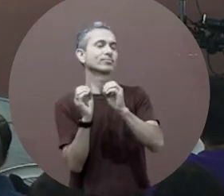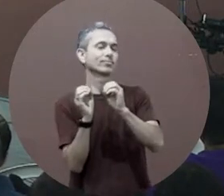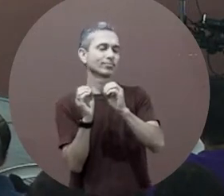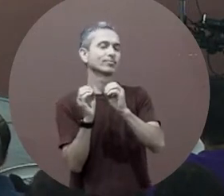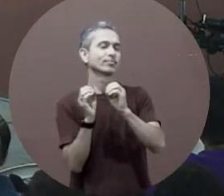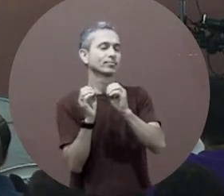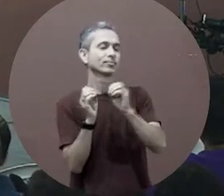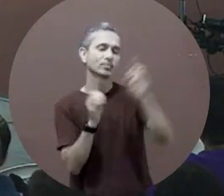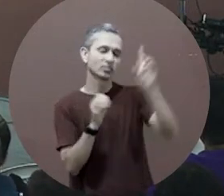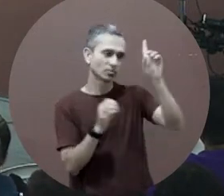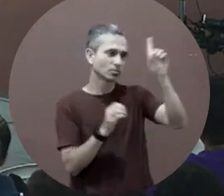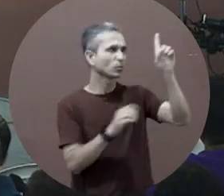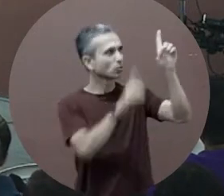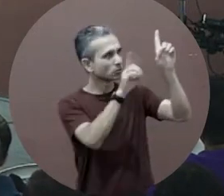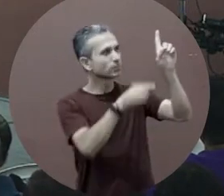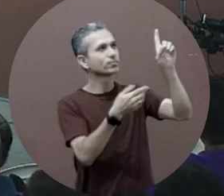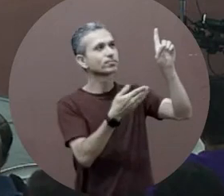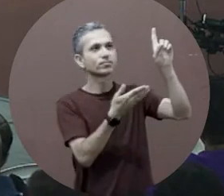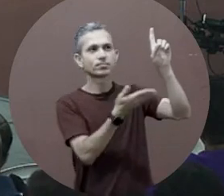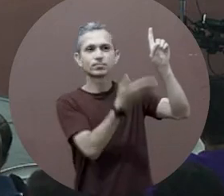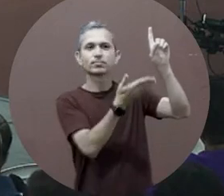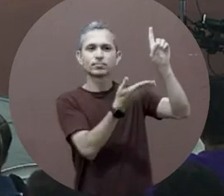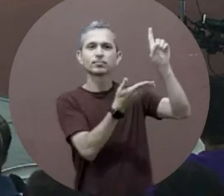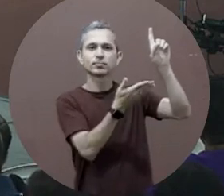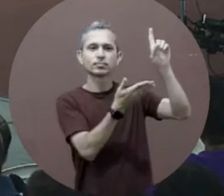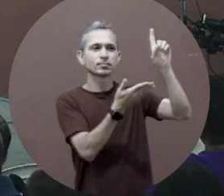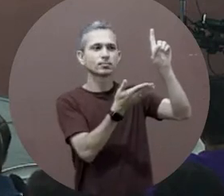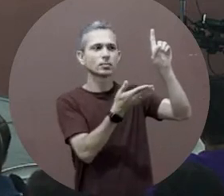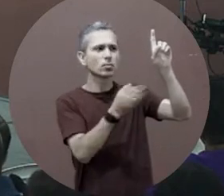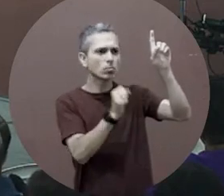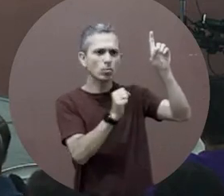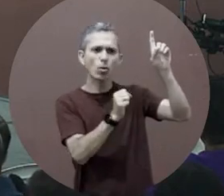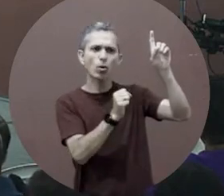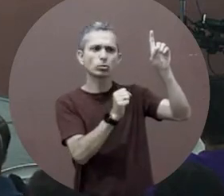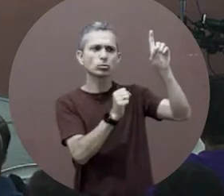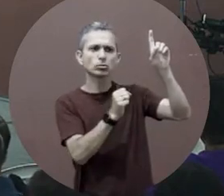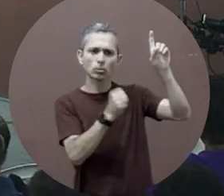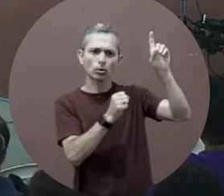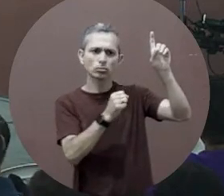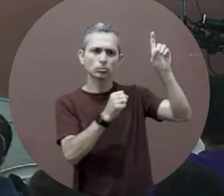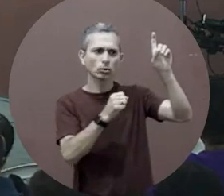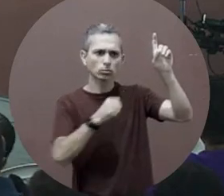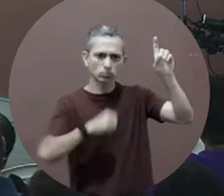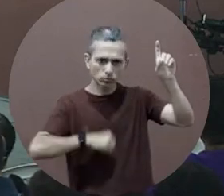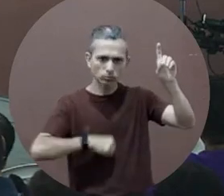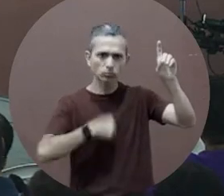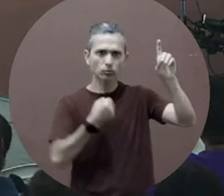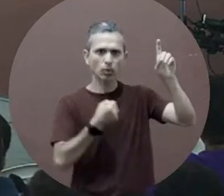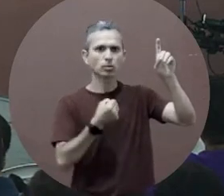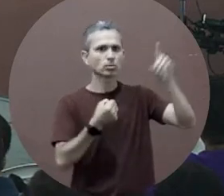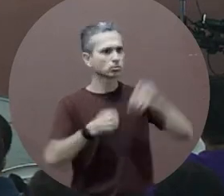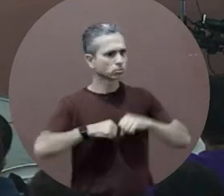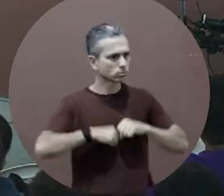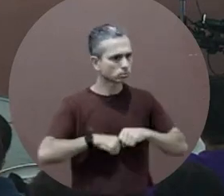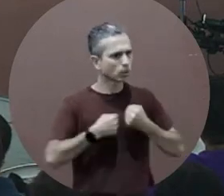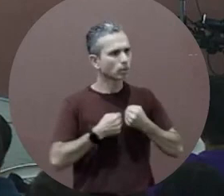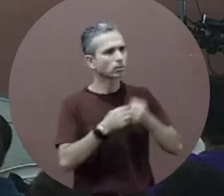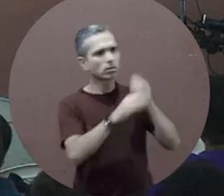é. E podemos fazer isso de modo ousado. Estar diante do Santo dos